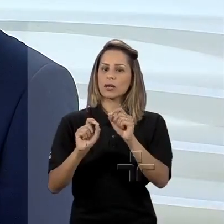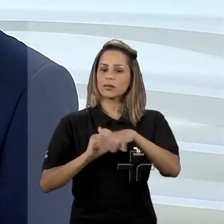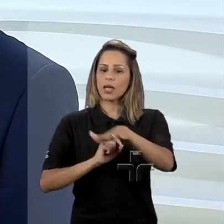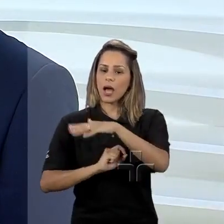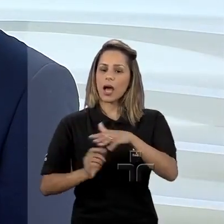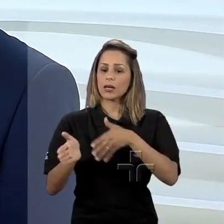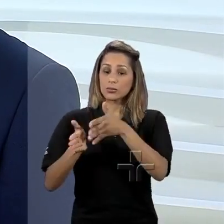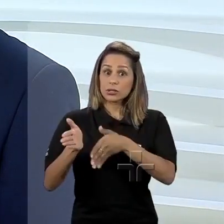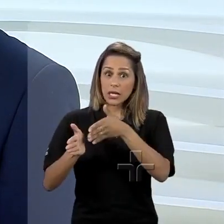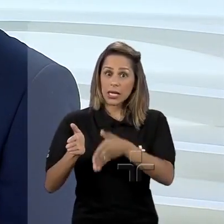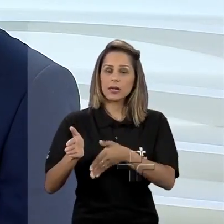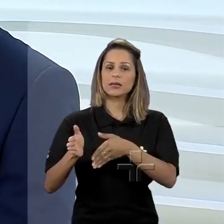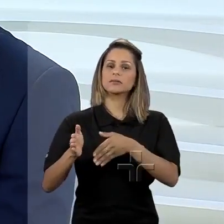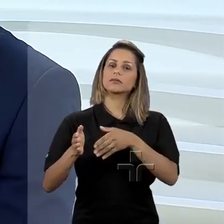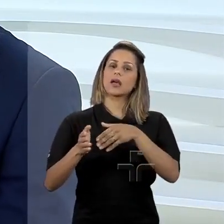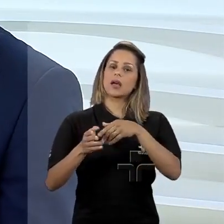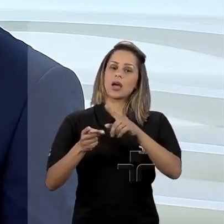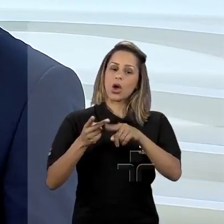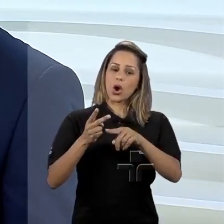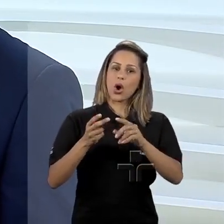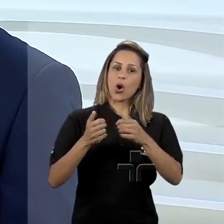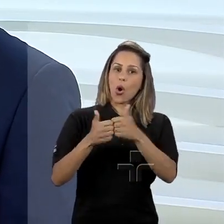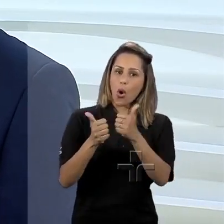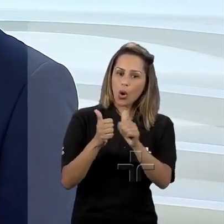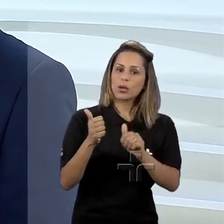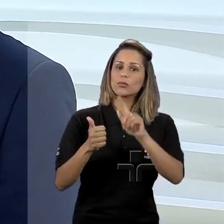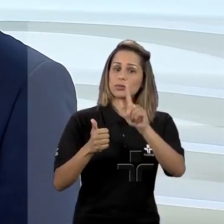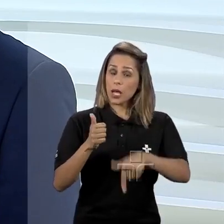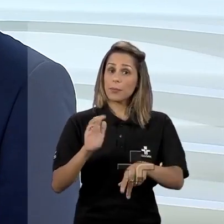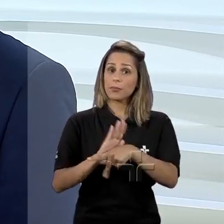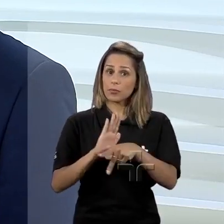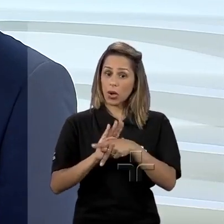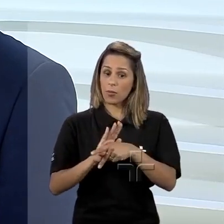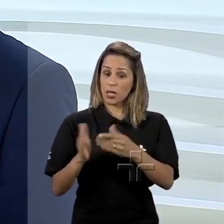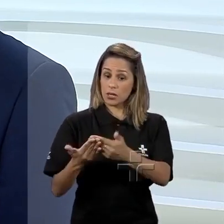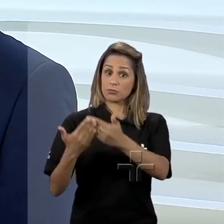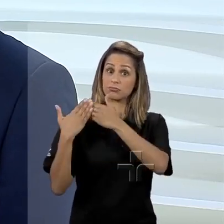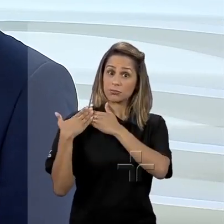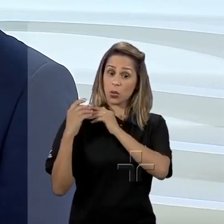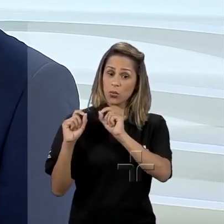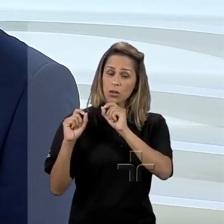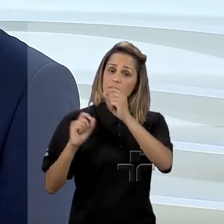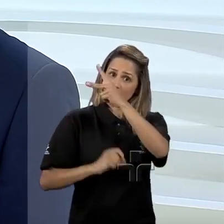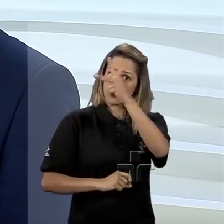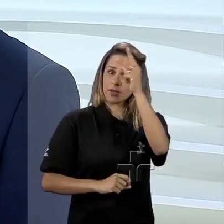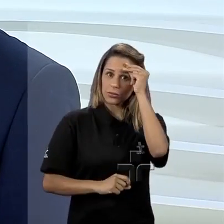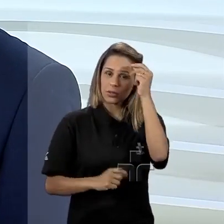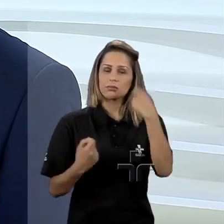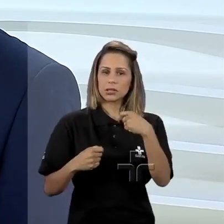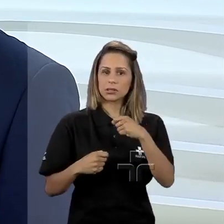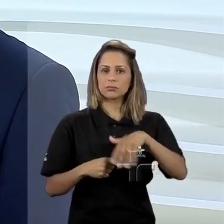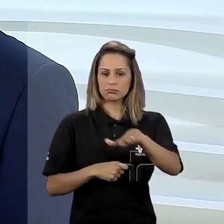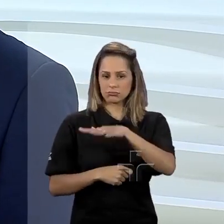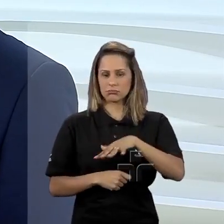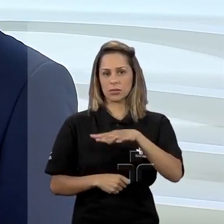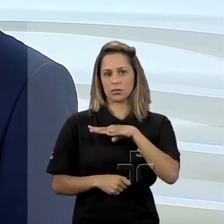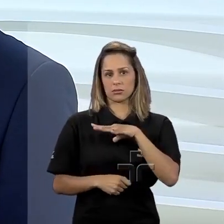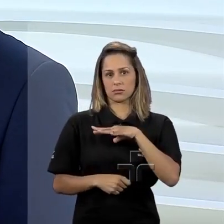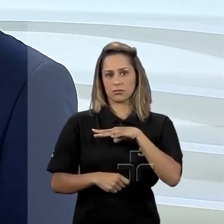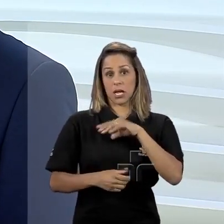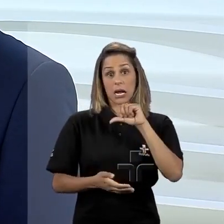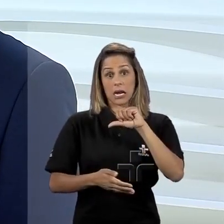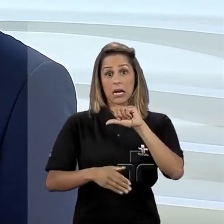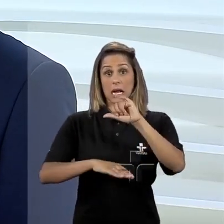da Prefeitura de São Paulo e das prefeituras das cidades que circundam a capital paulista. Nos trens, nós